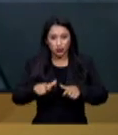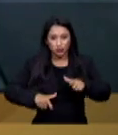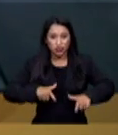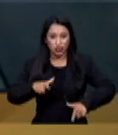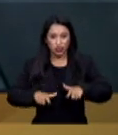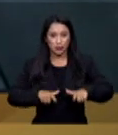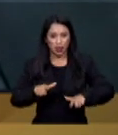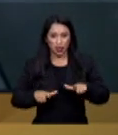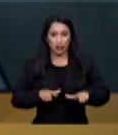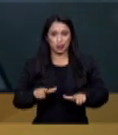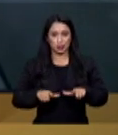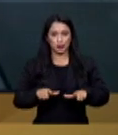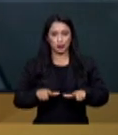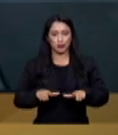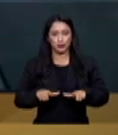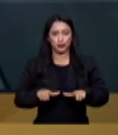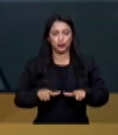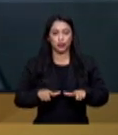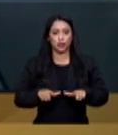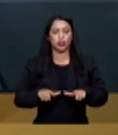trabalho,